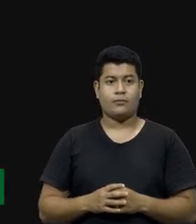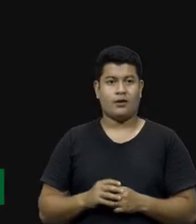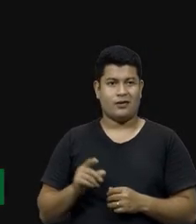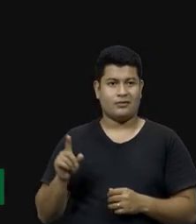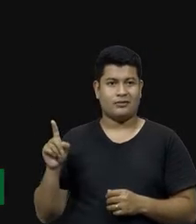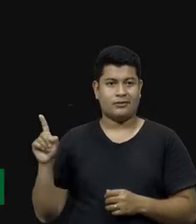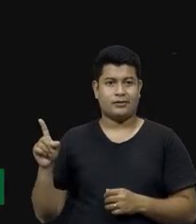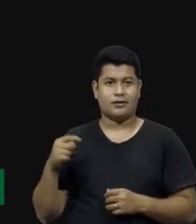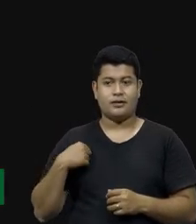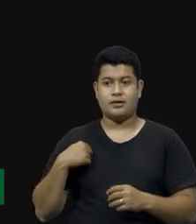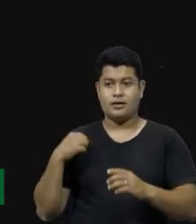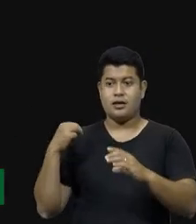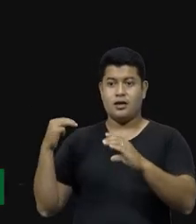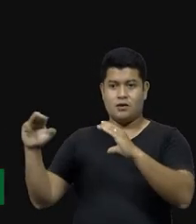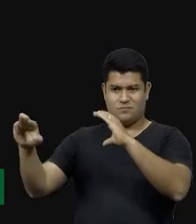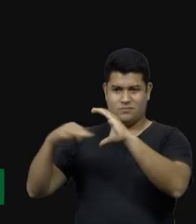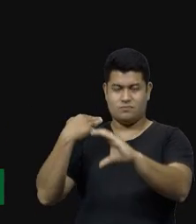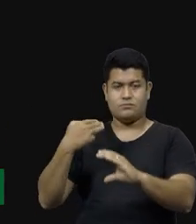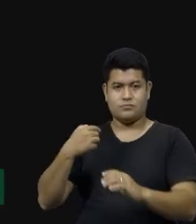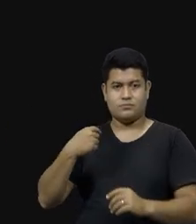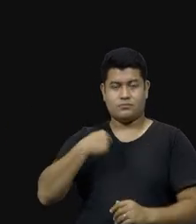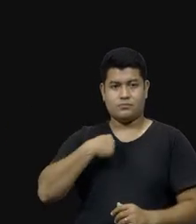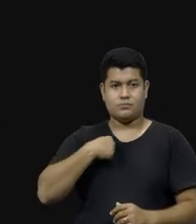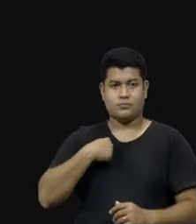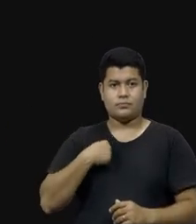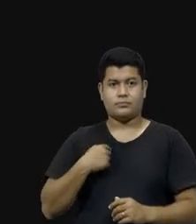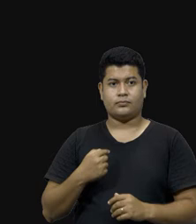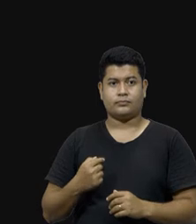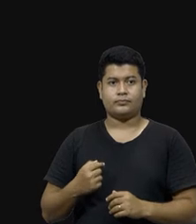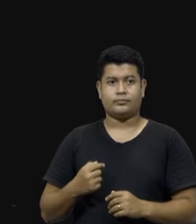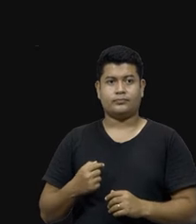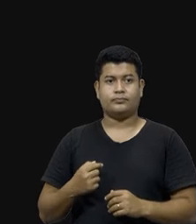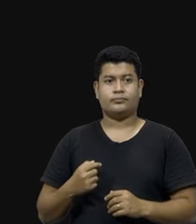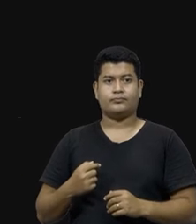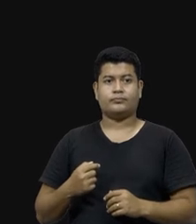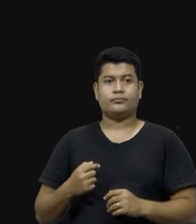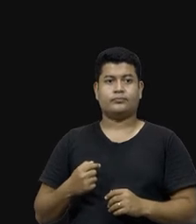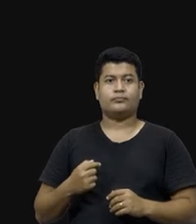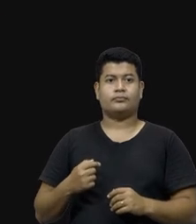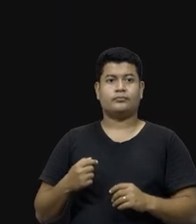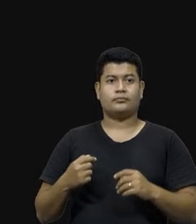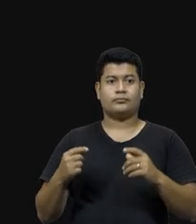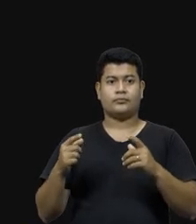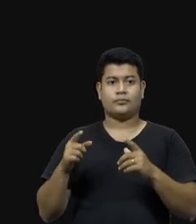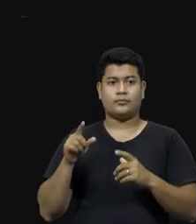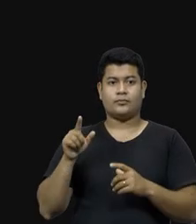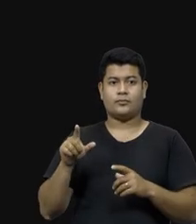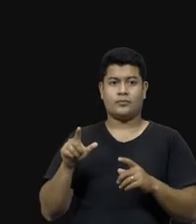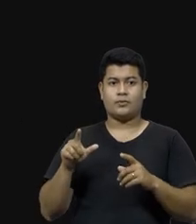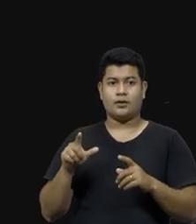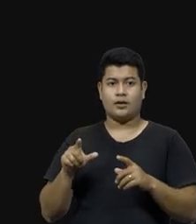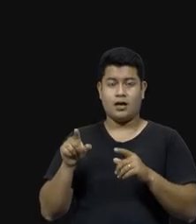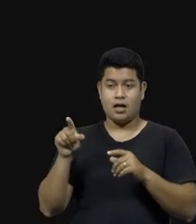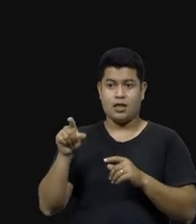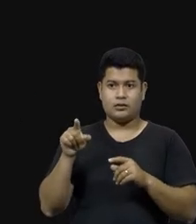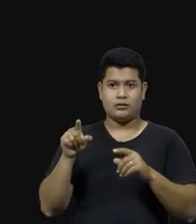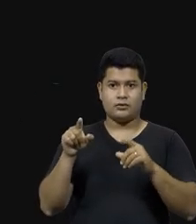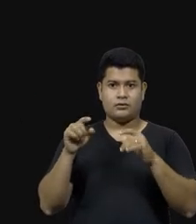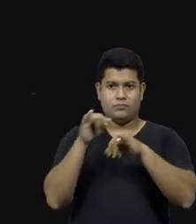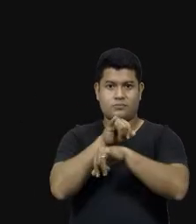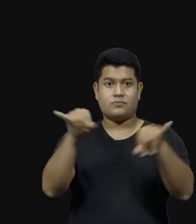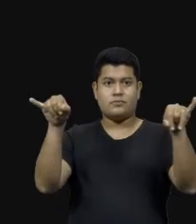do e-mail que eu também recebi, do outro lá, aquela postagem do History com uma mensagem assim, essa dali, volta ali, olha